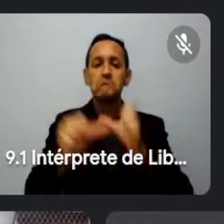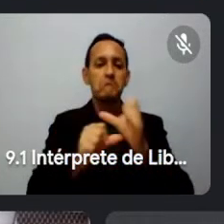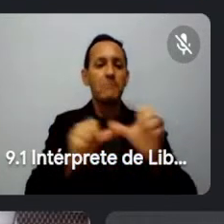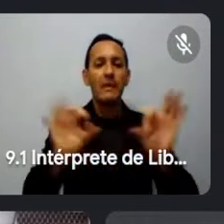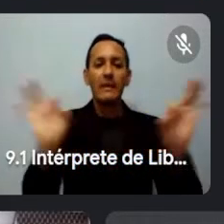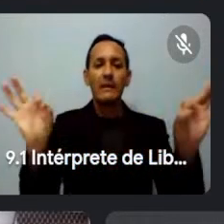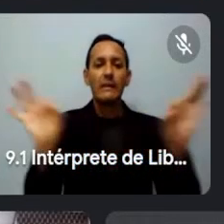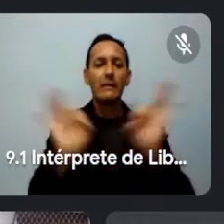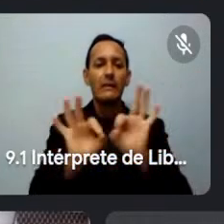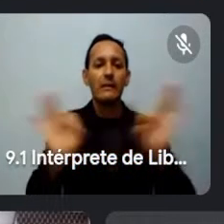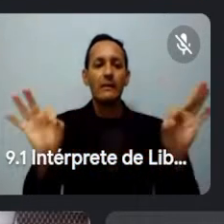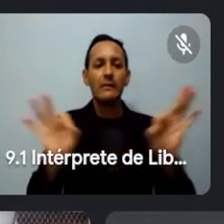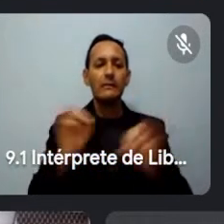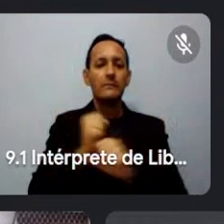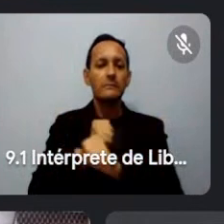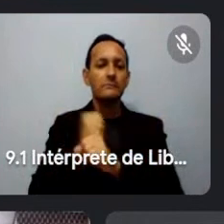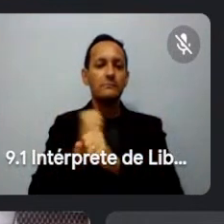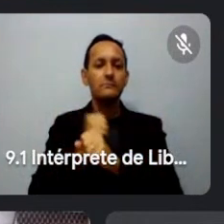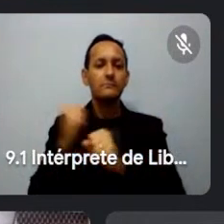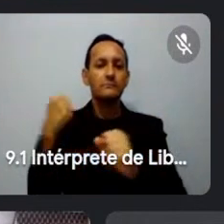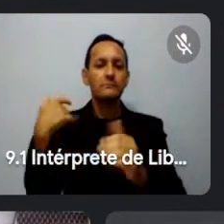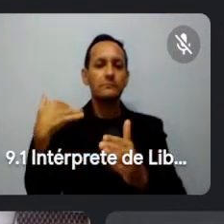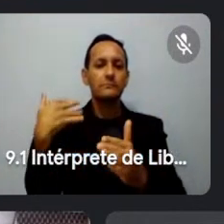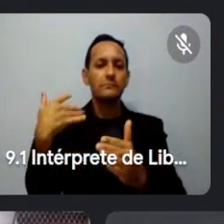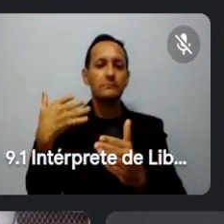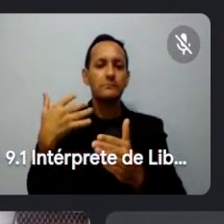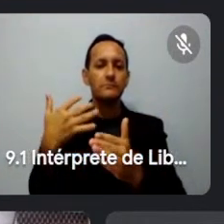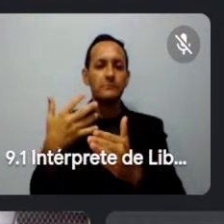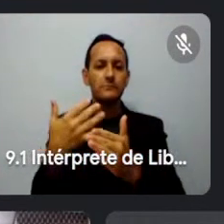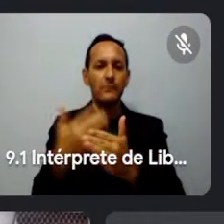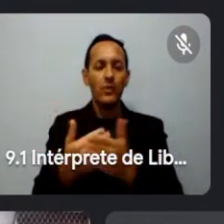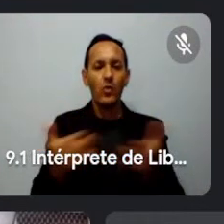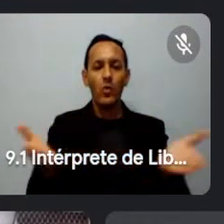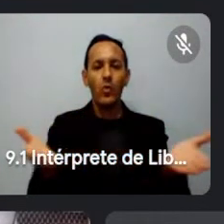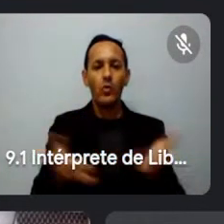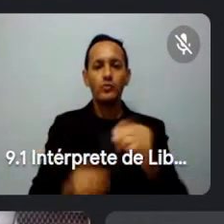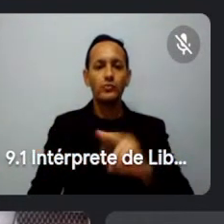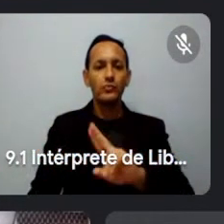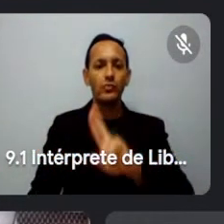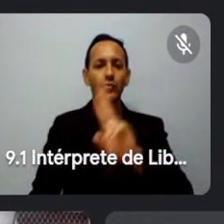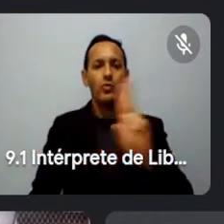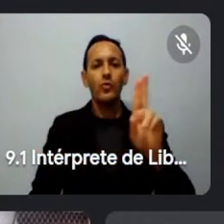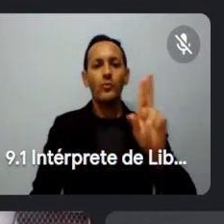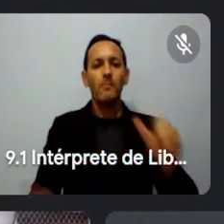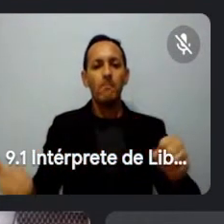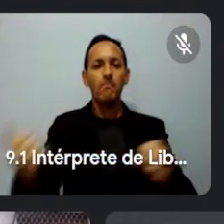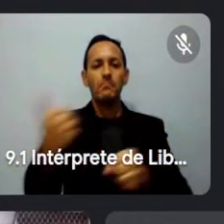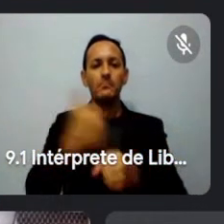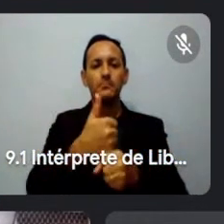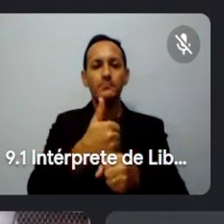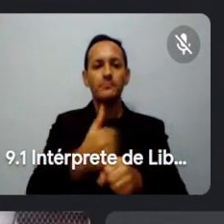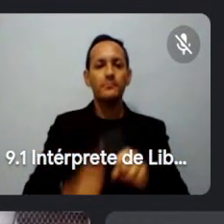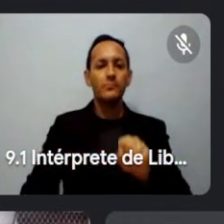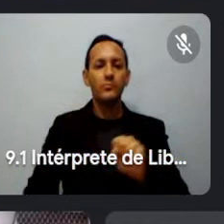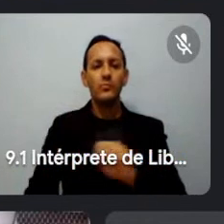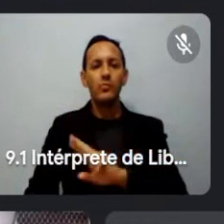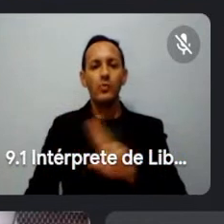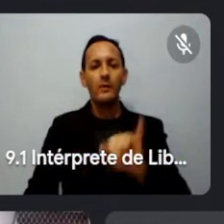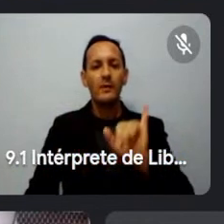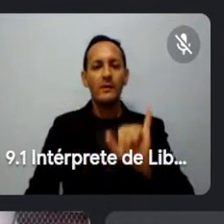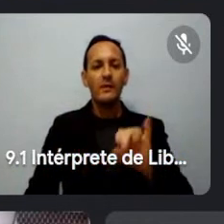anos todos né É hoje ele tem uma nova nomenclatura que é a inexistência